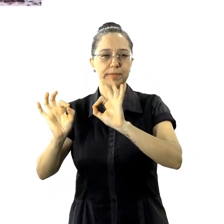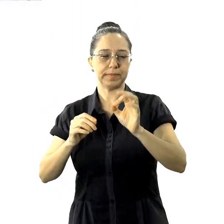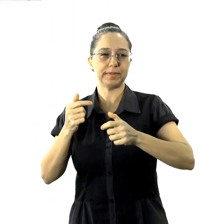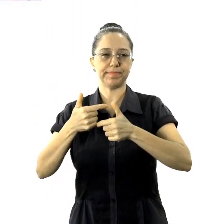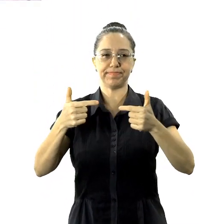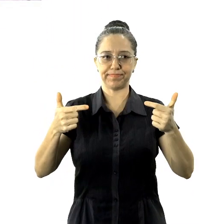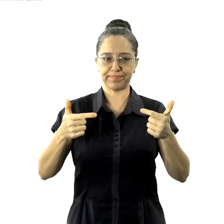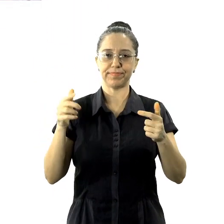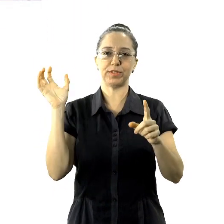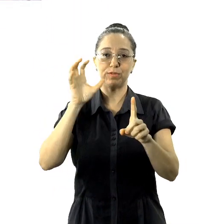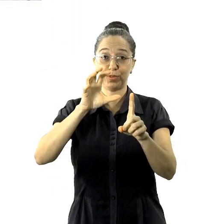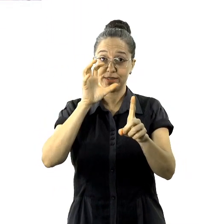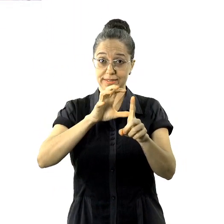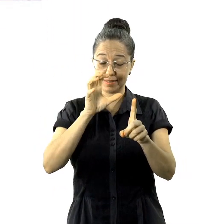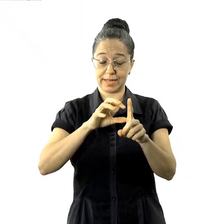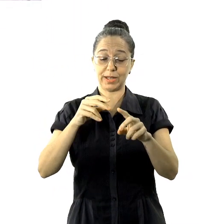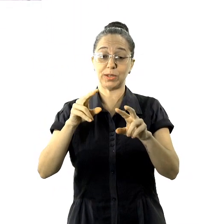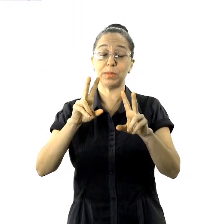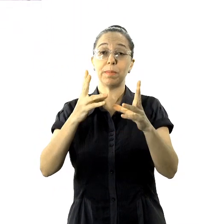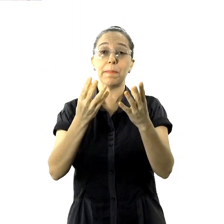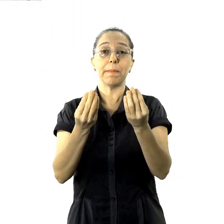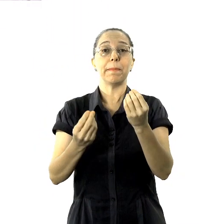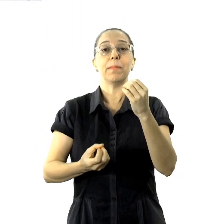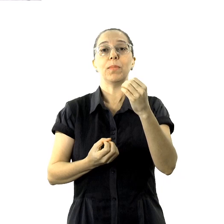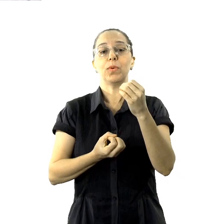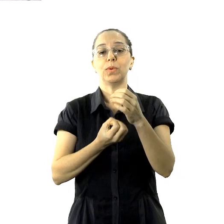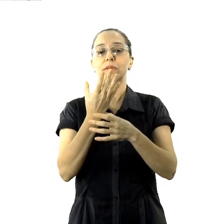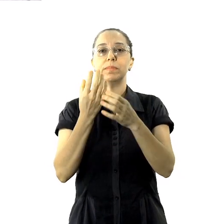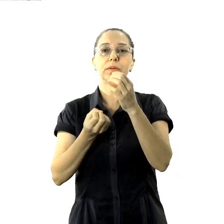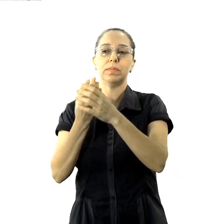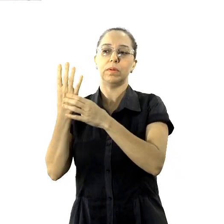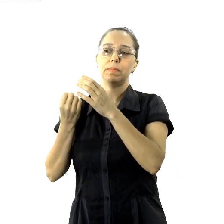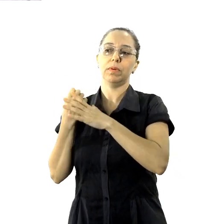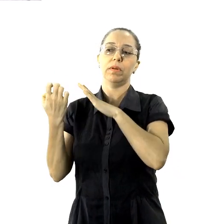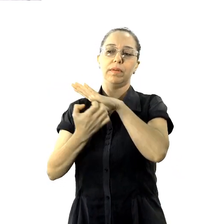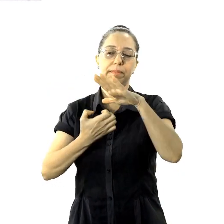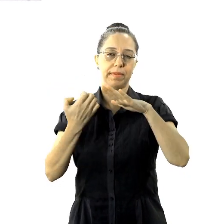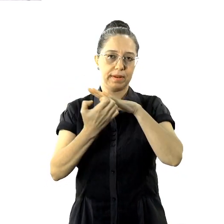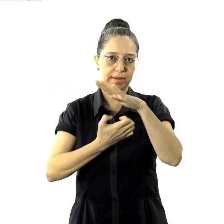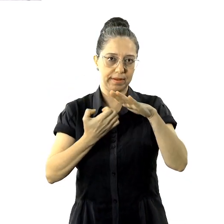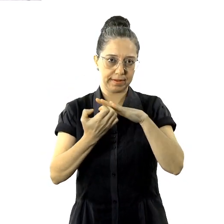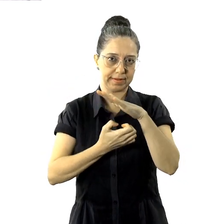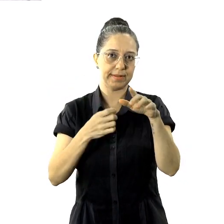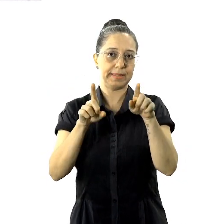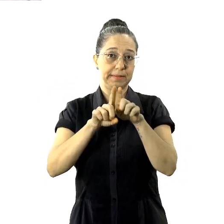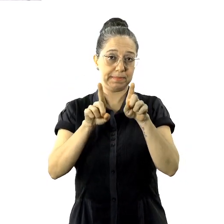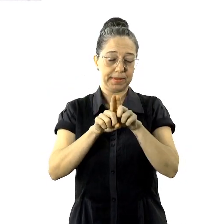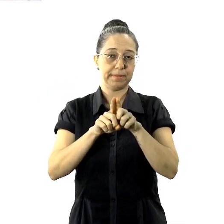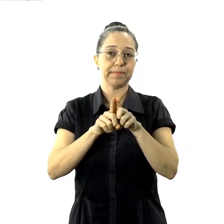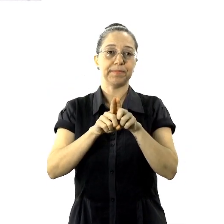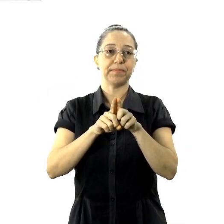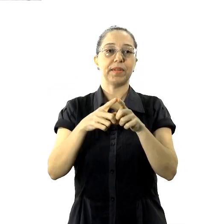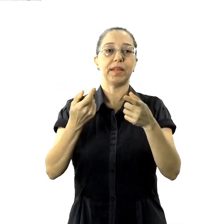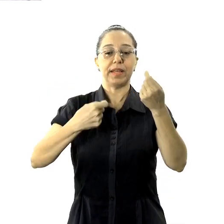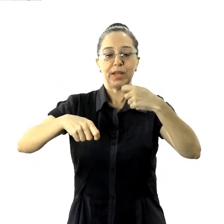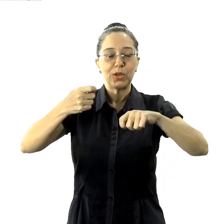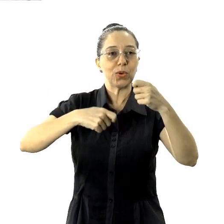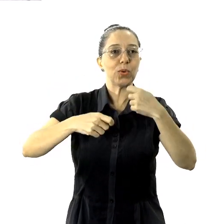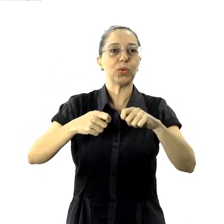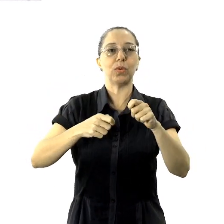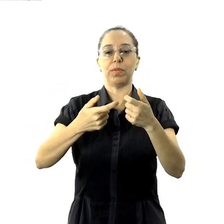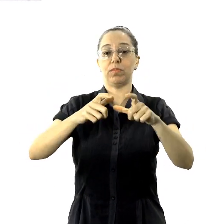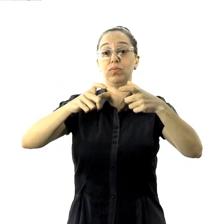economia. Muitas empresas surgiram, a economia cresceu de forma estrondosa, porém, isso nós